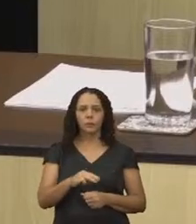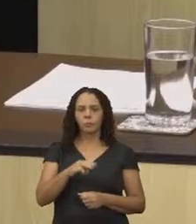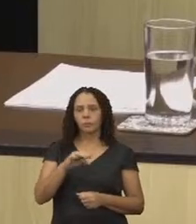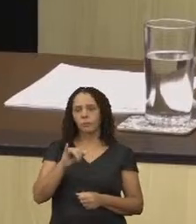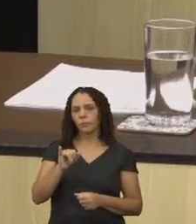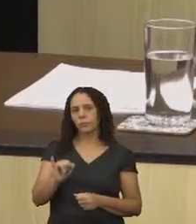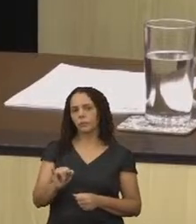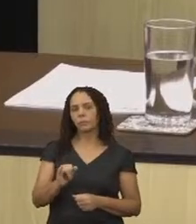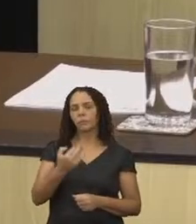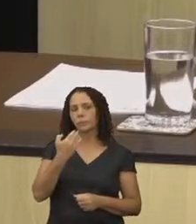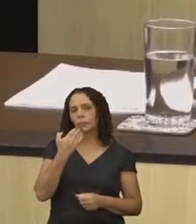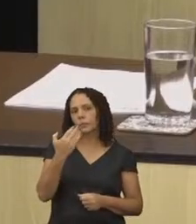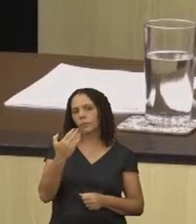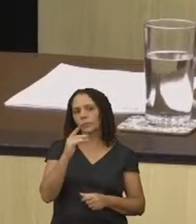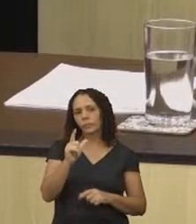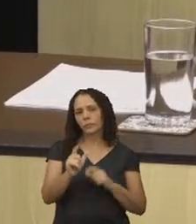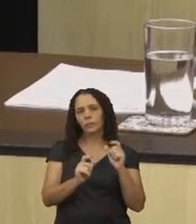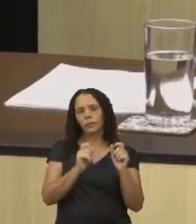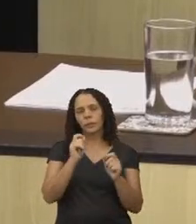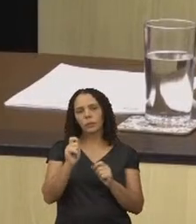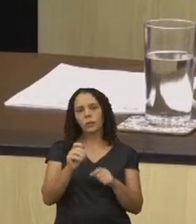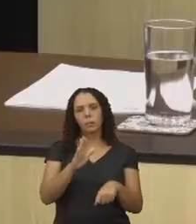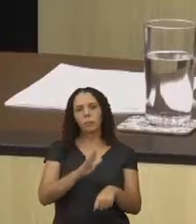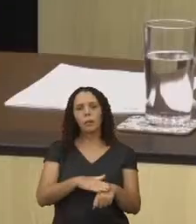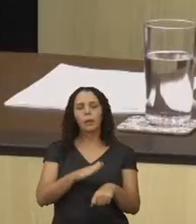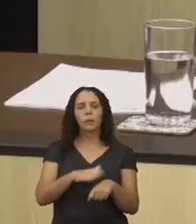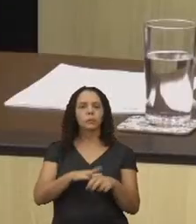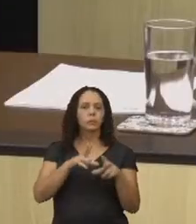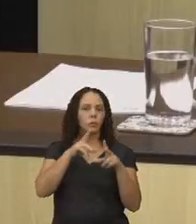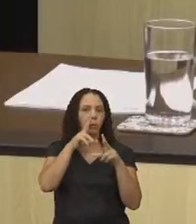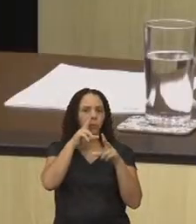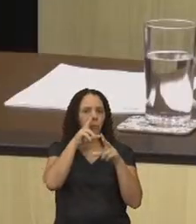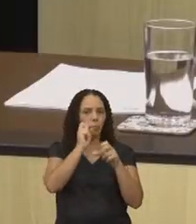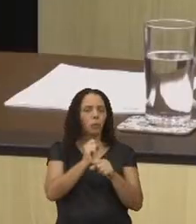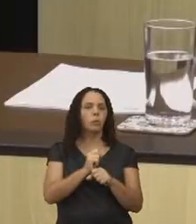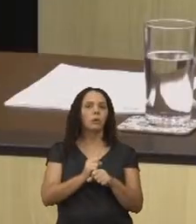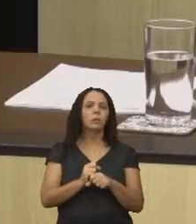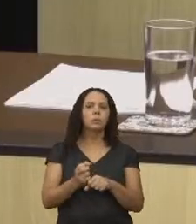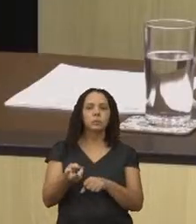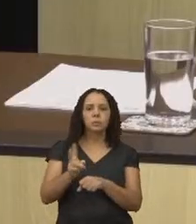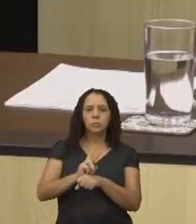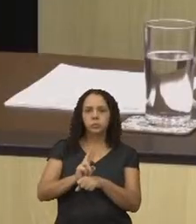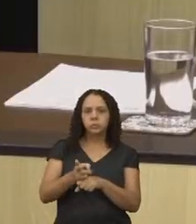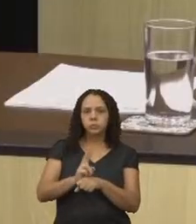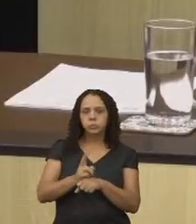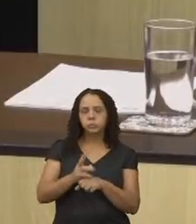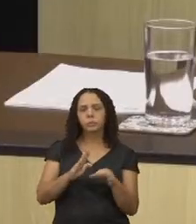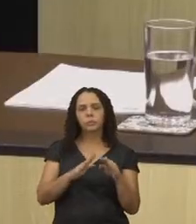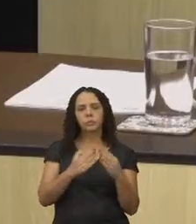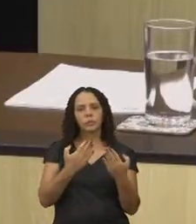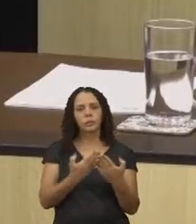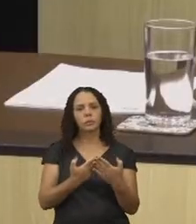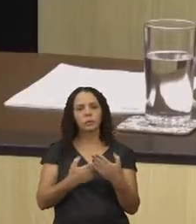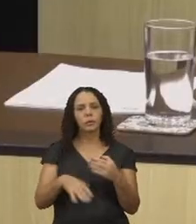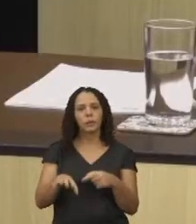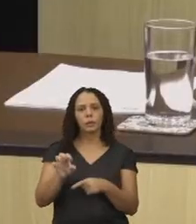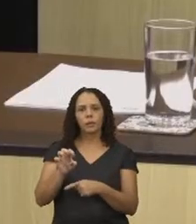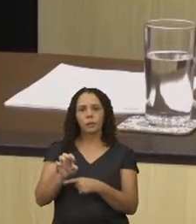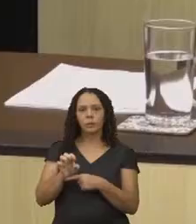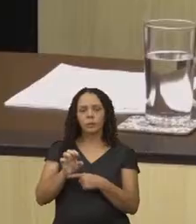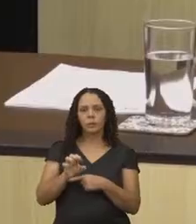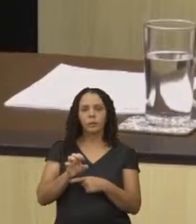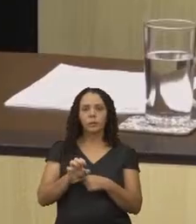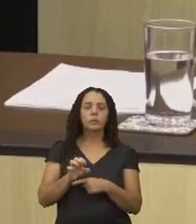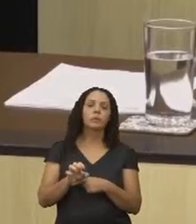Interior, solicitando a intensificação no patrulhamento do entorno da Escola Estadual Professor